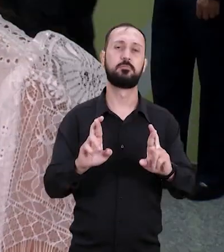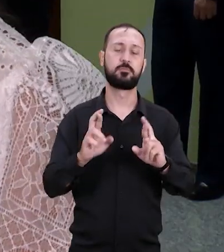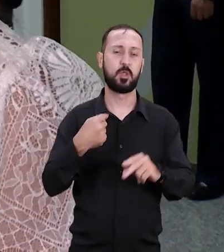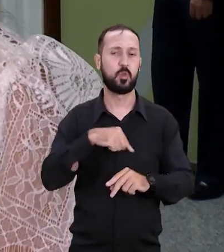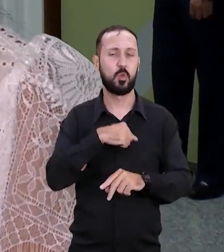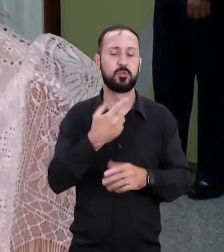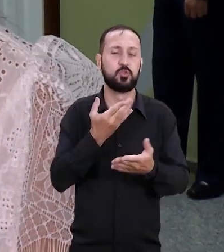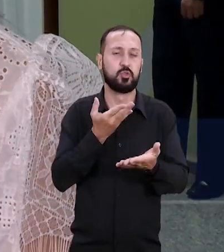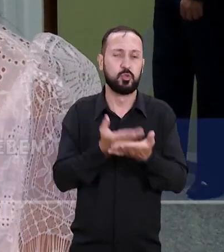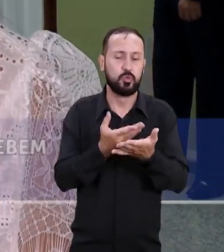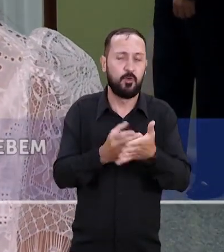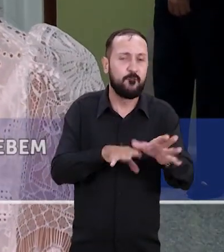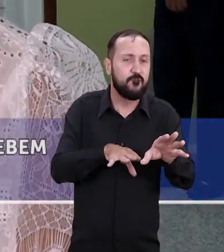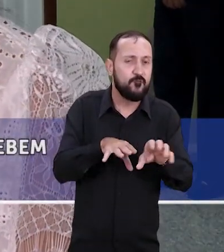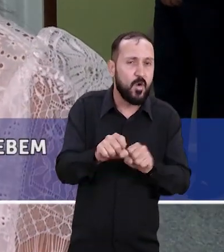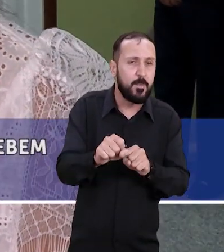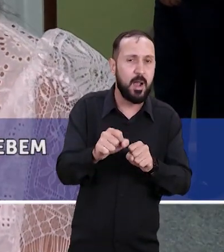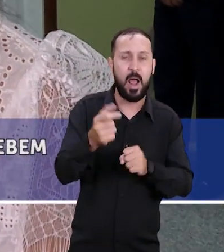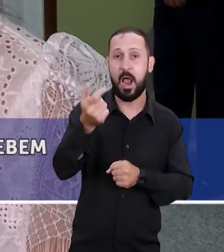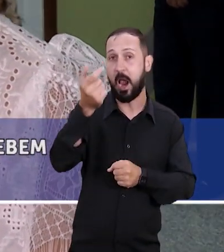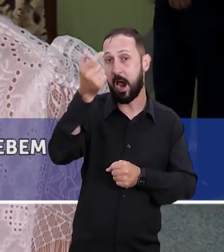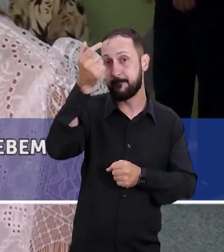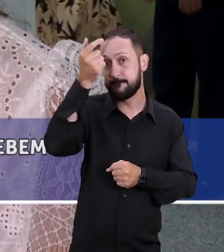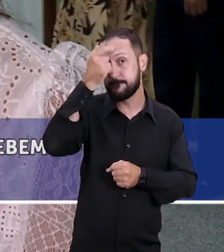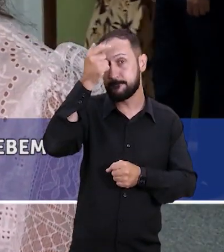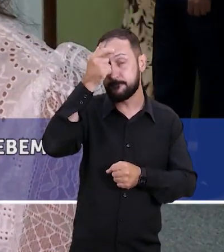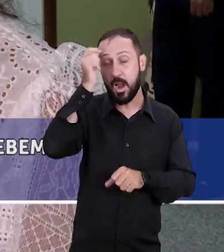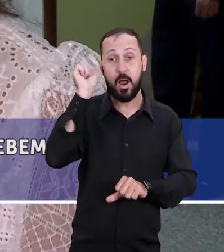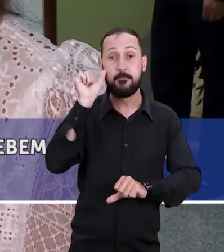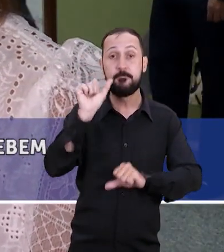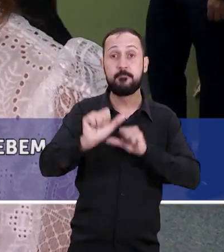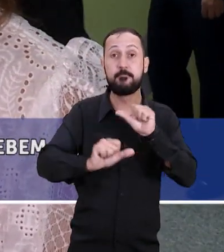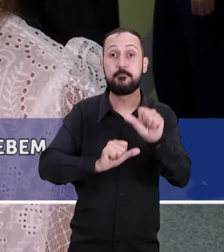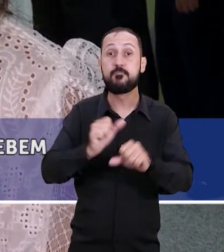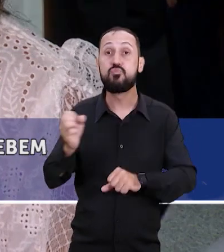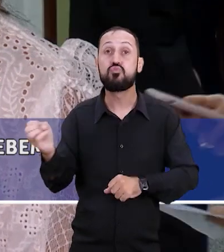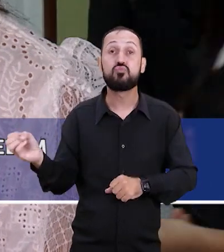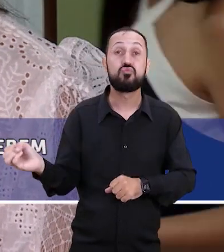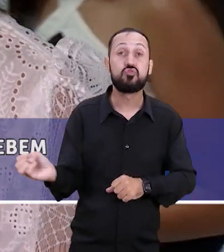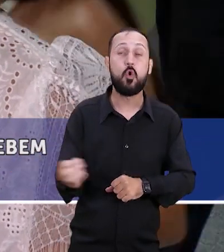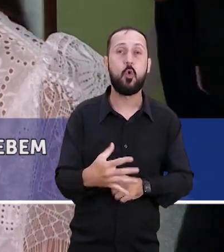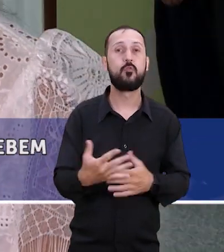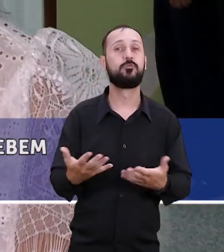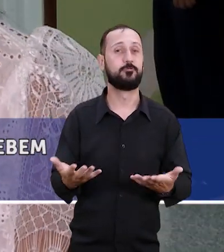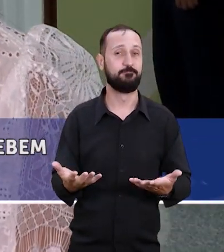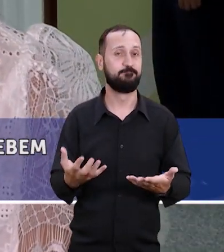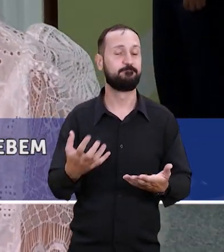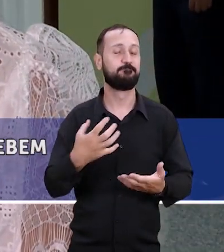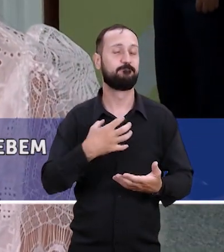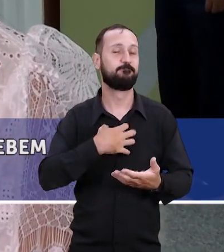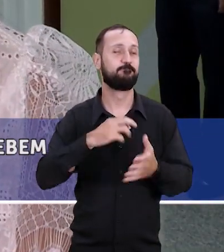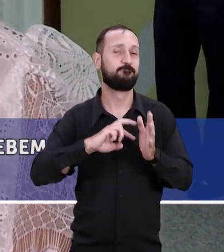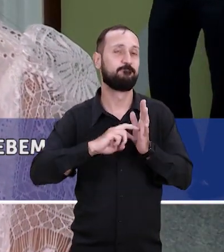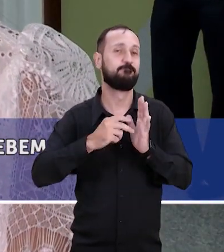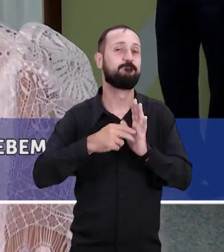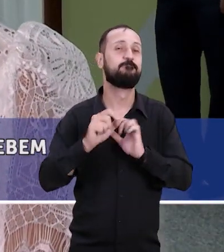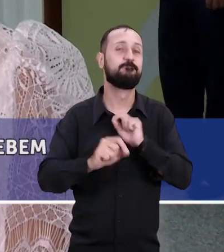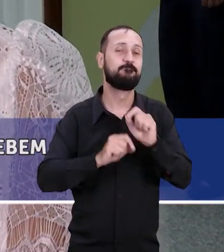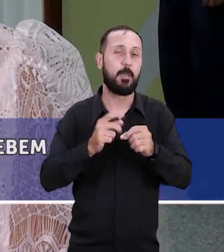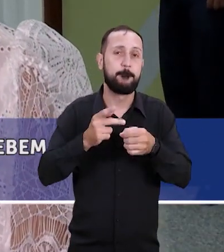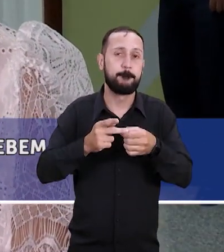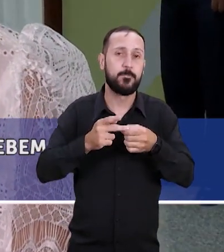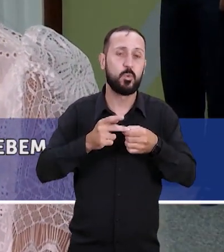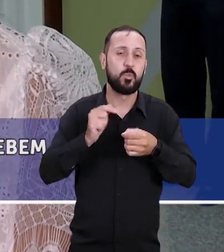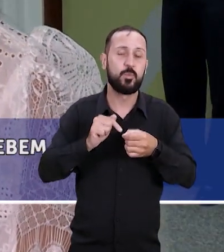A nossa formação, a nossa mentalidade, ela é de modernização. E nesse sentido, eu penso